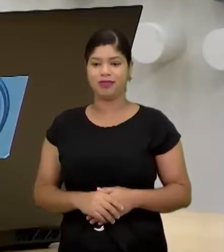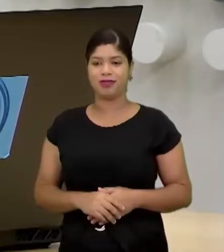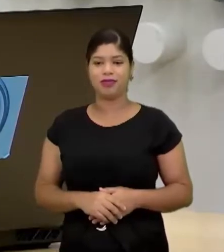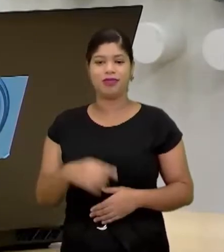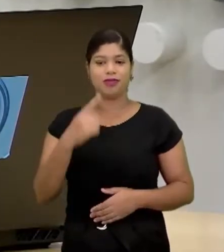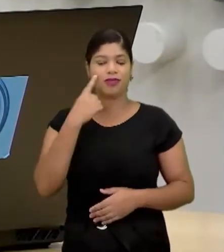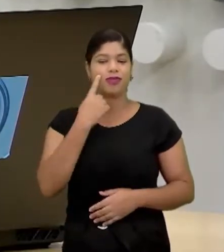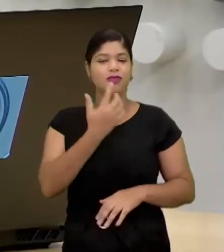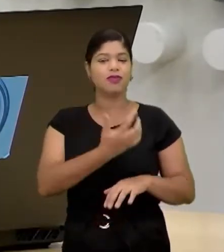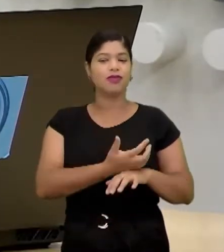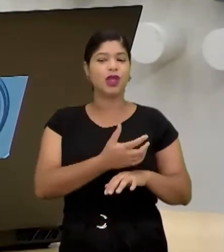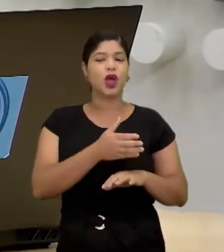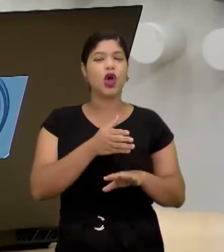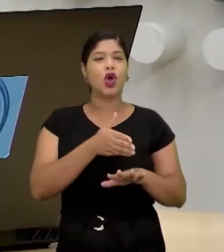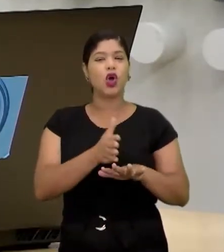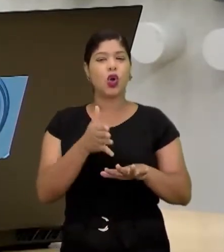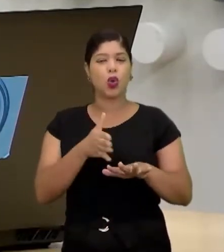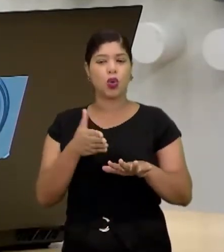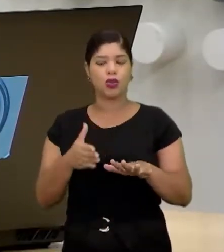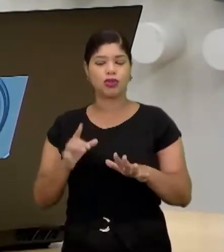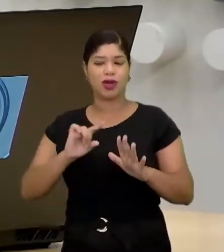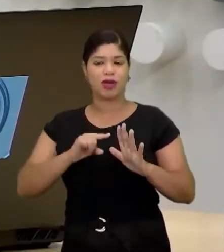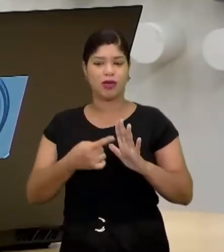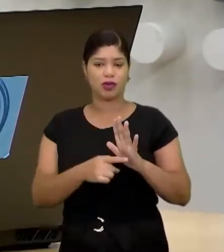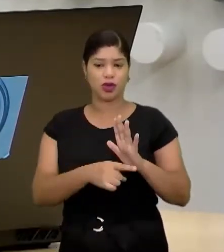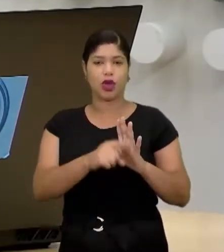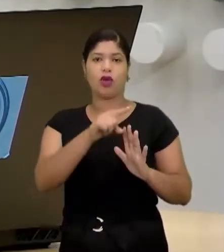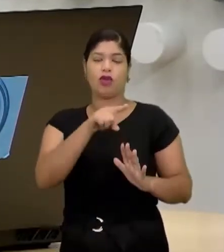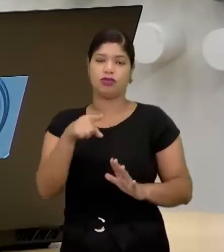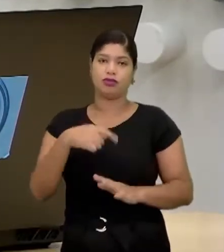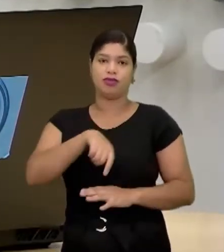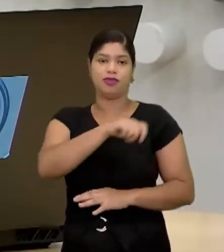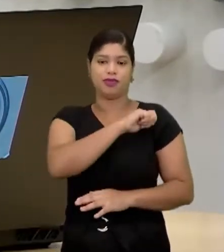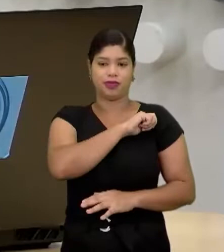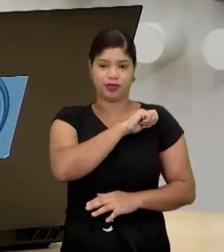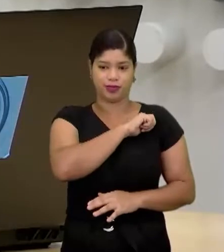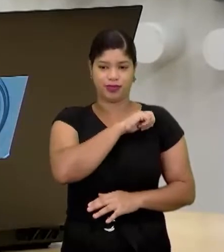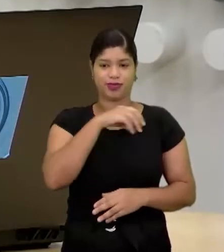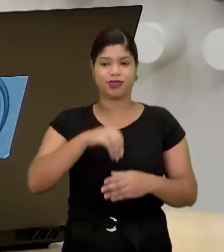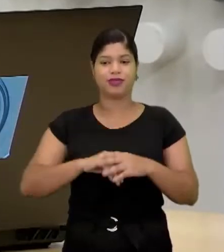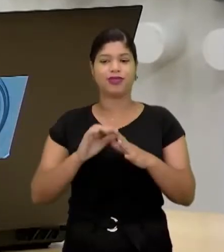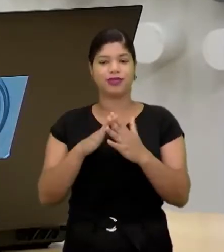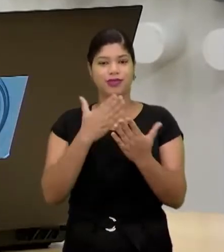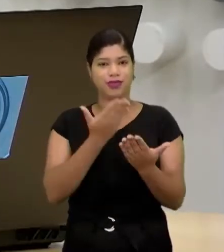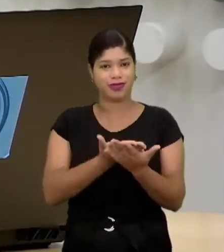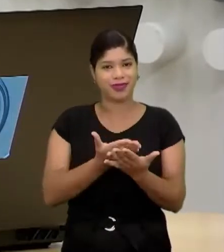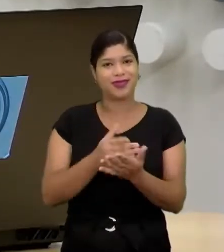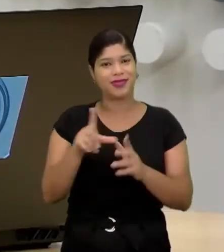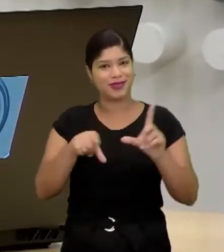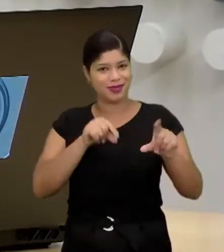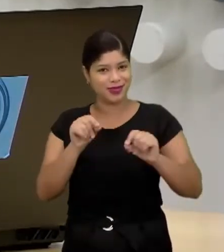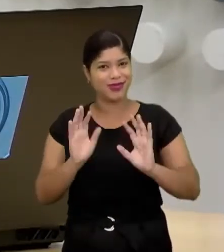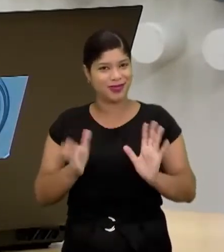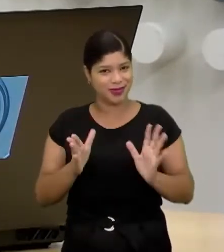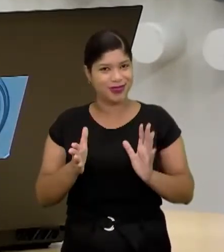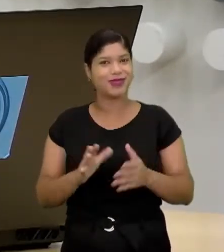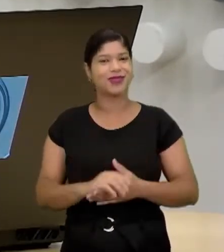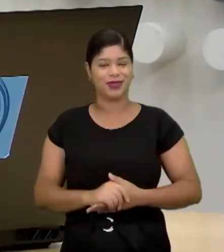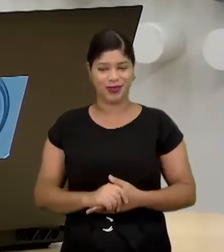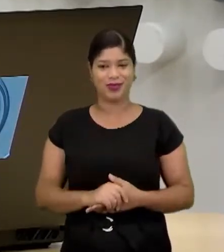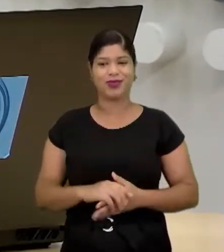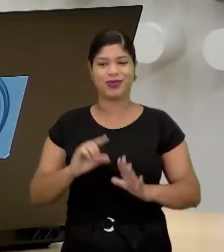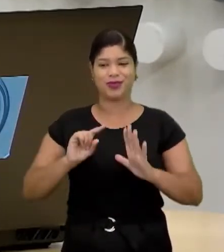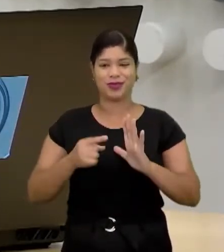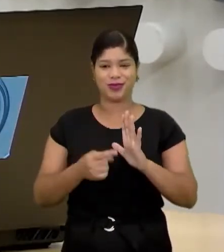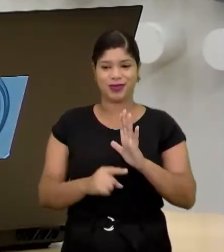querido é que faz parte de um aprofundamento que vocês estudantes aí nas escolas escolheram né o